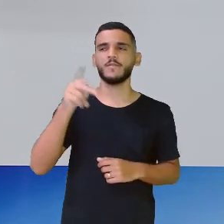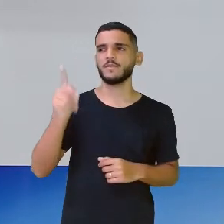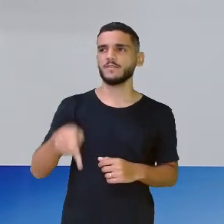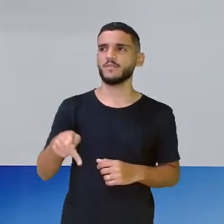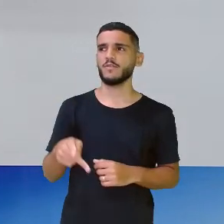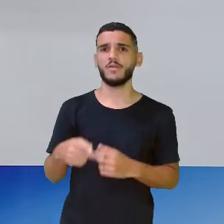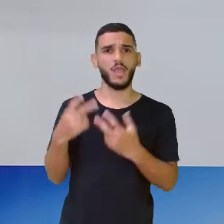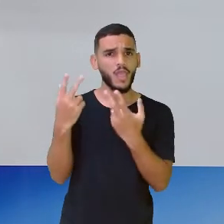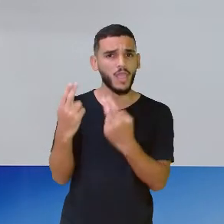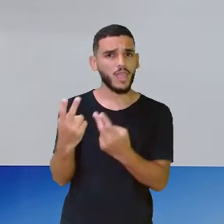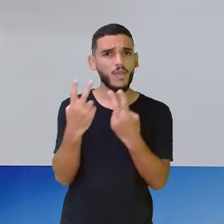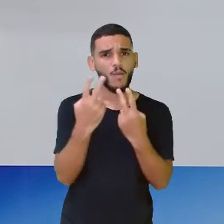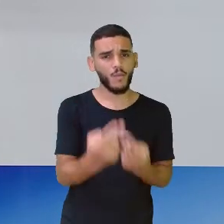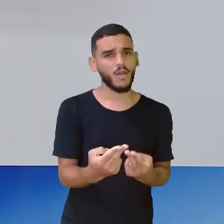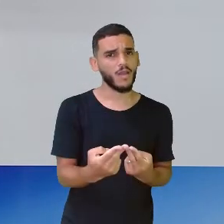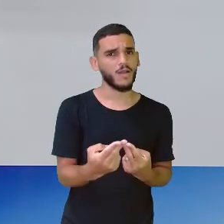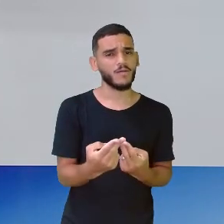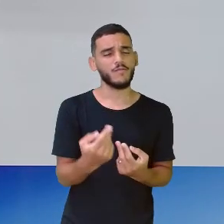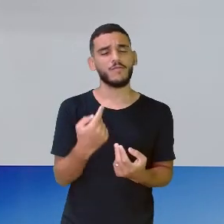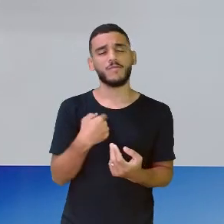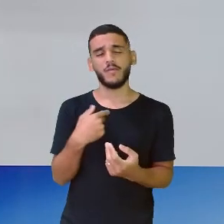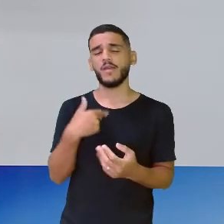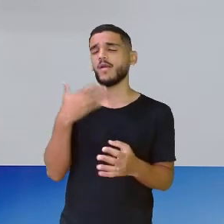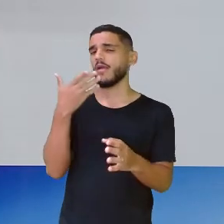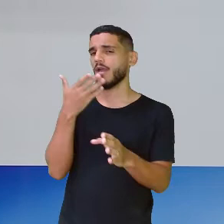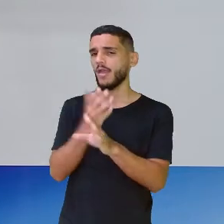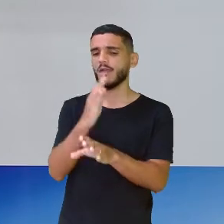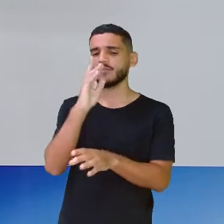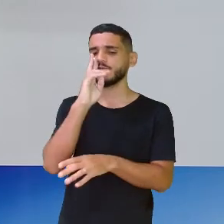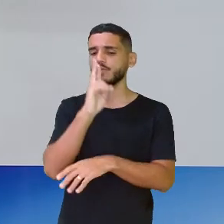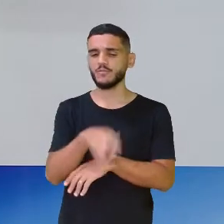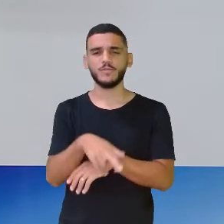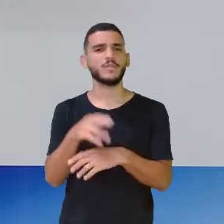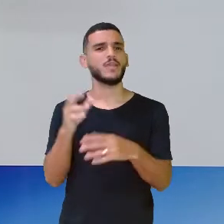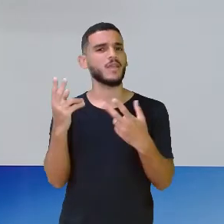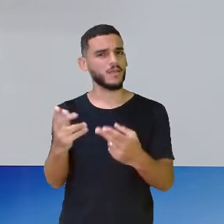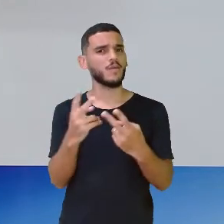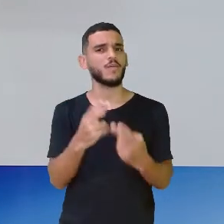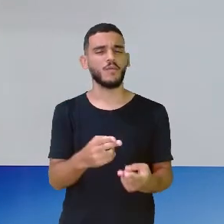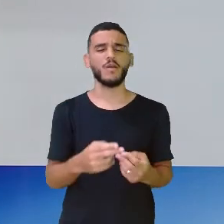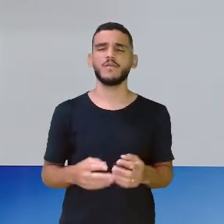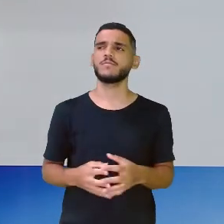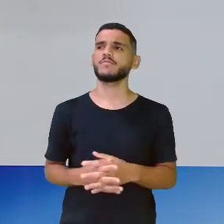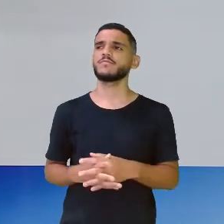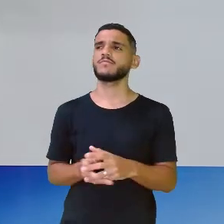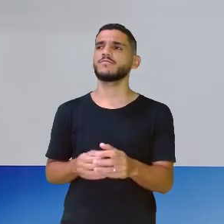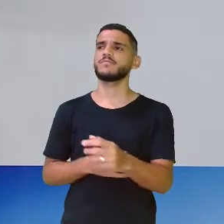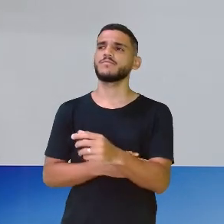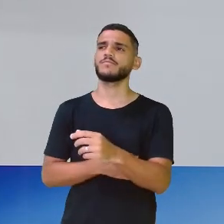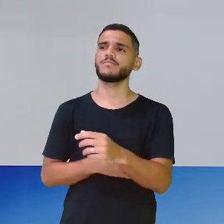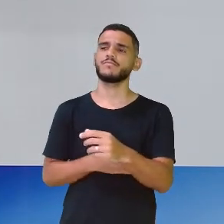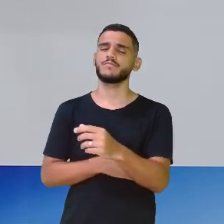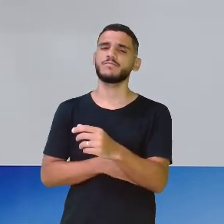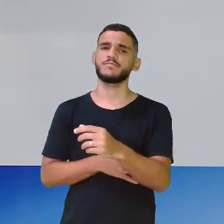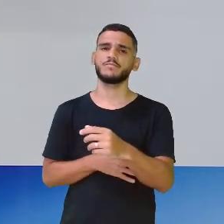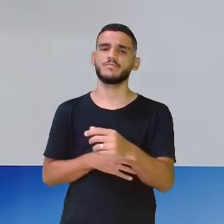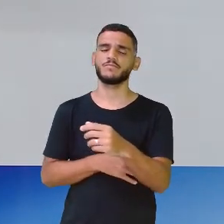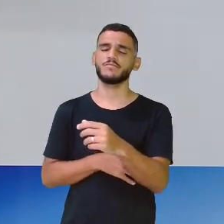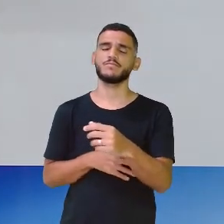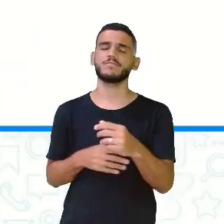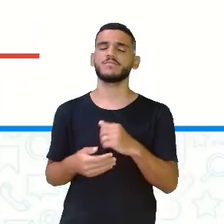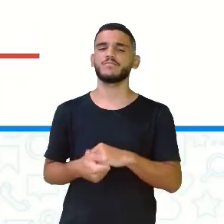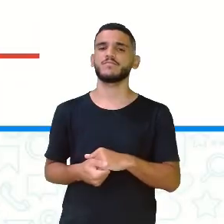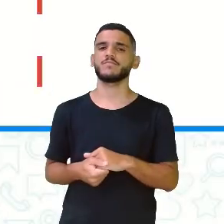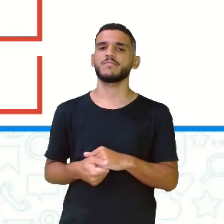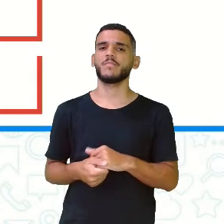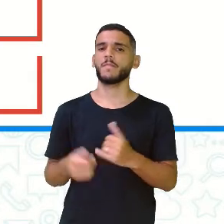Professora, foi assim mesmo que eu encontrei. É como se eu tivesse cortado aqui e distribuído